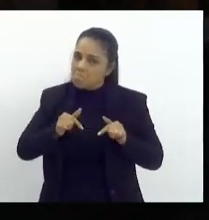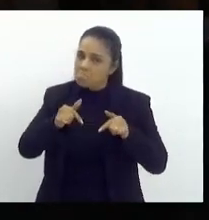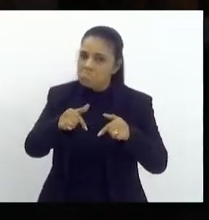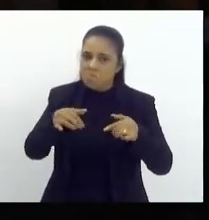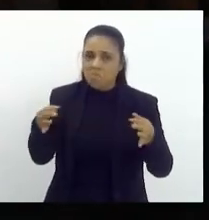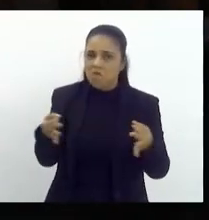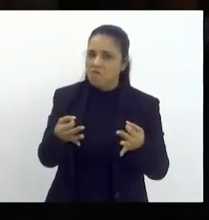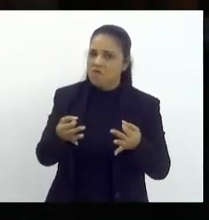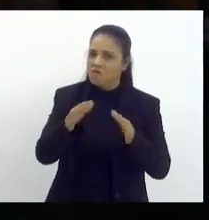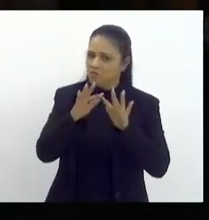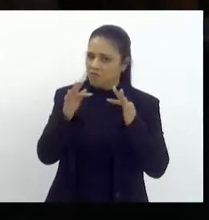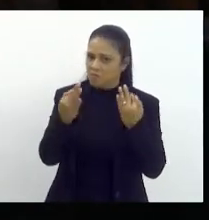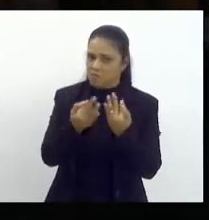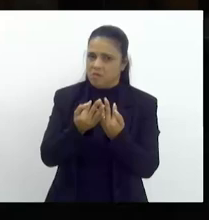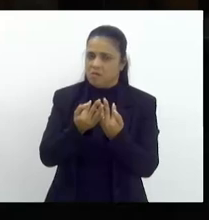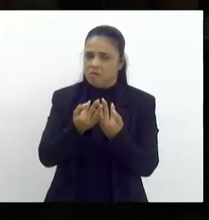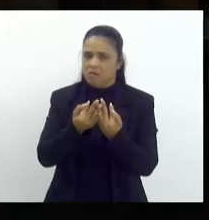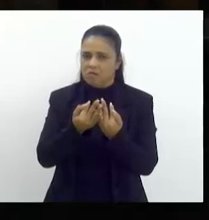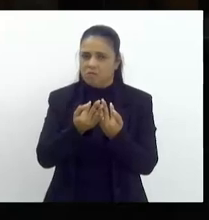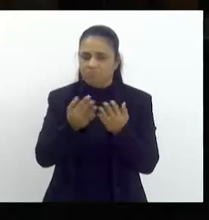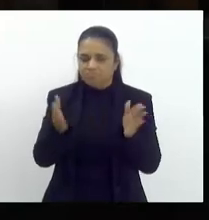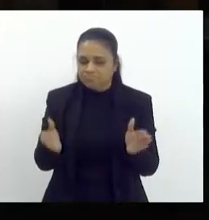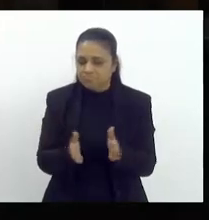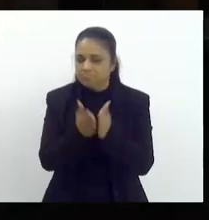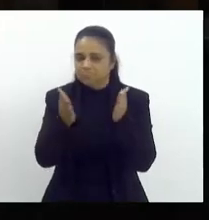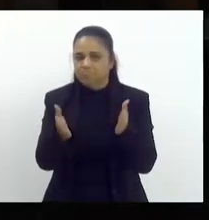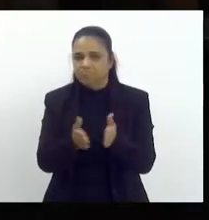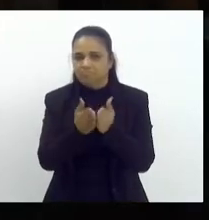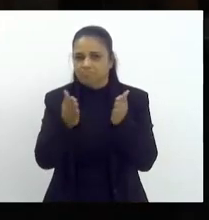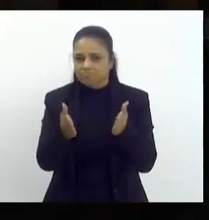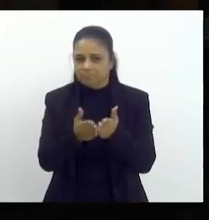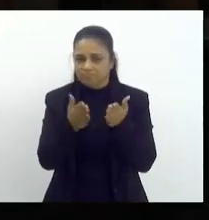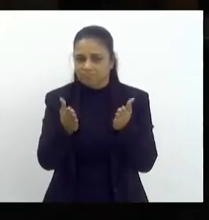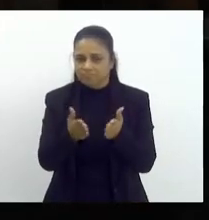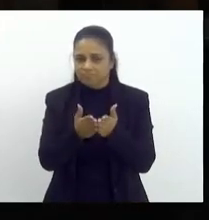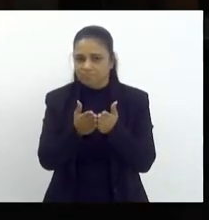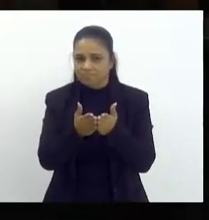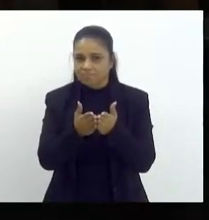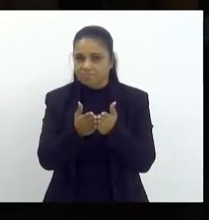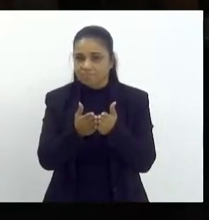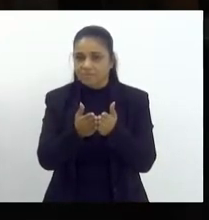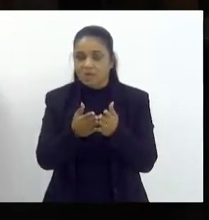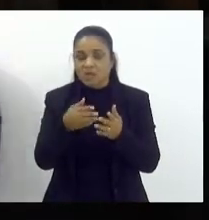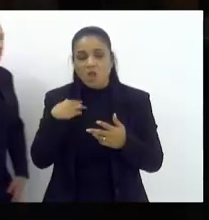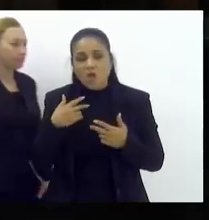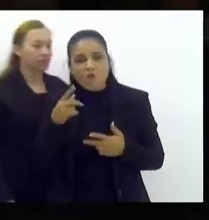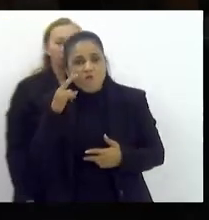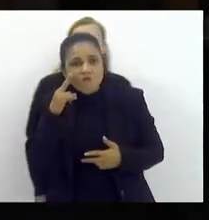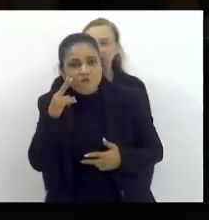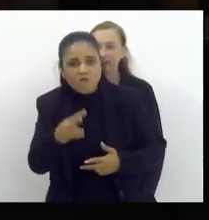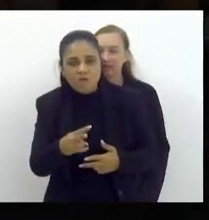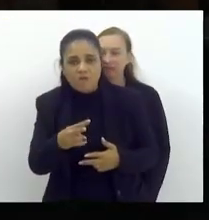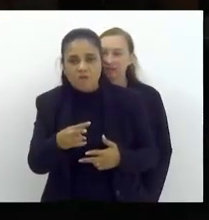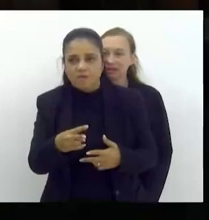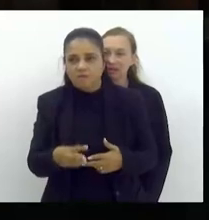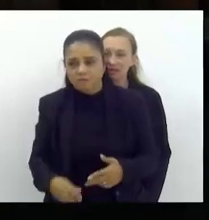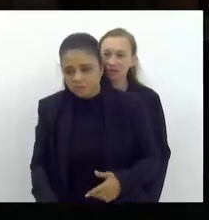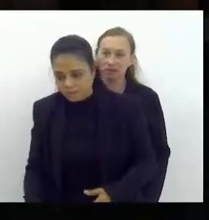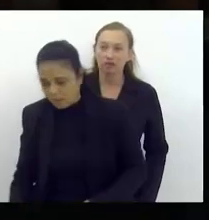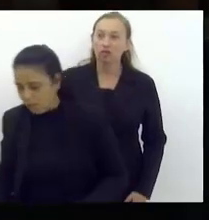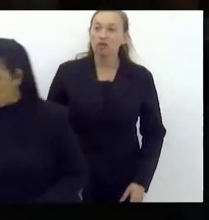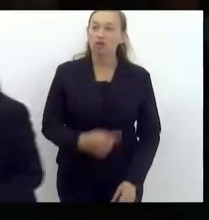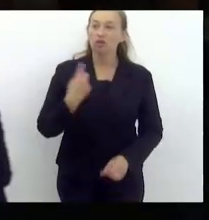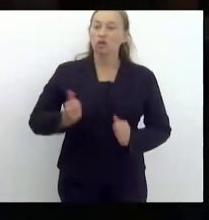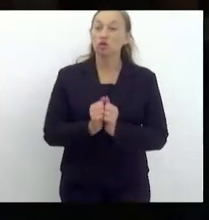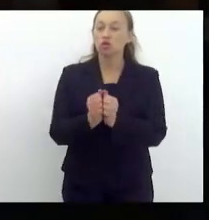Famílias em extrema pobreza eu vi eu vi nós caminhamos junta